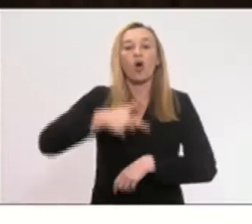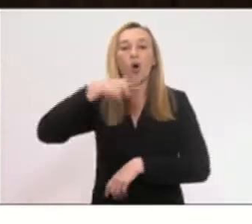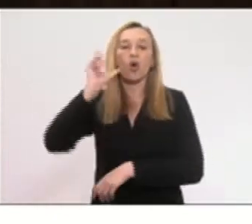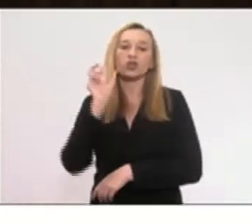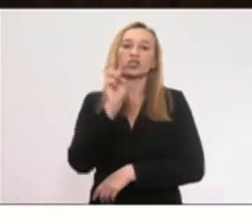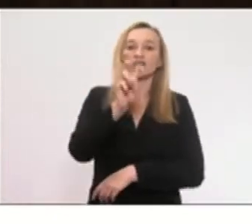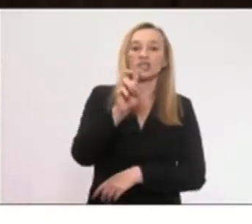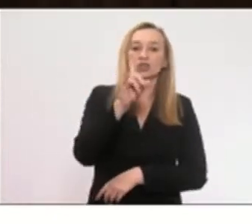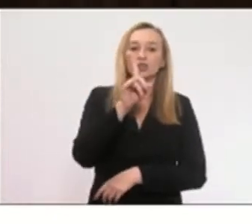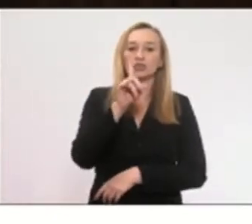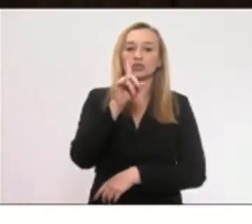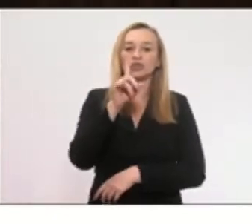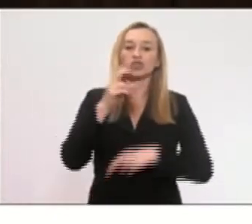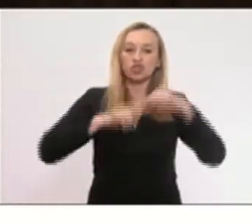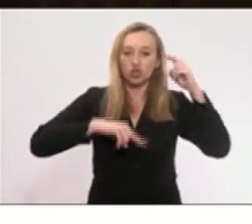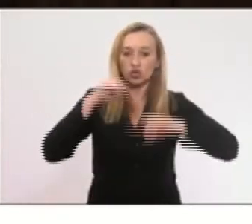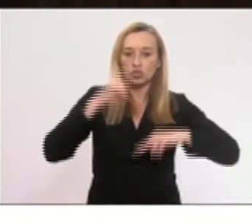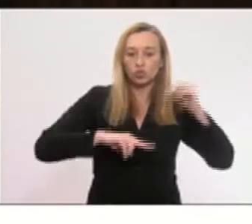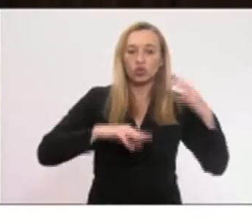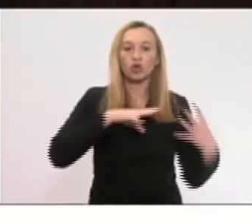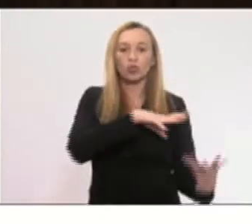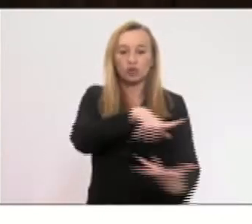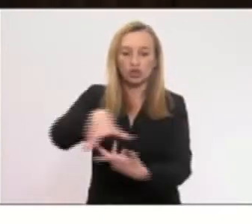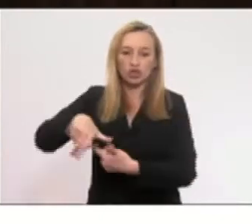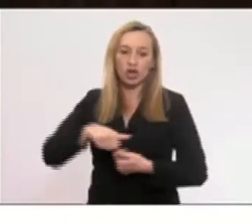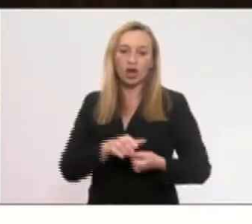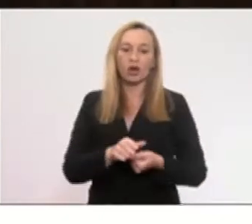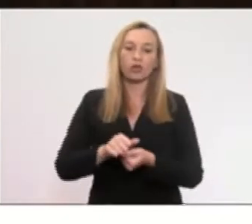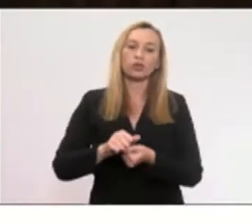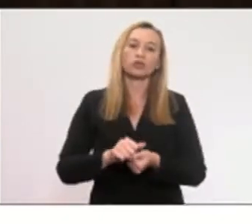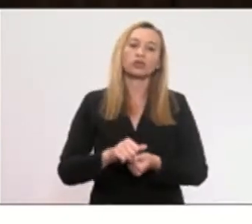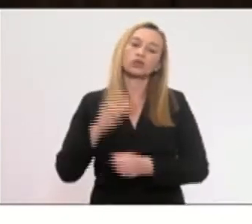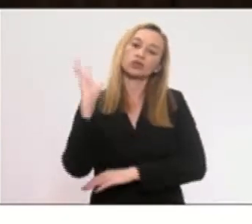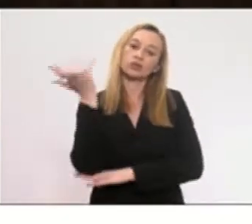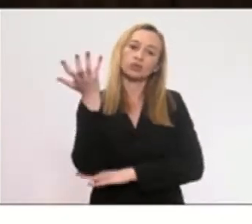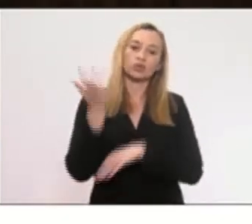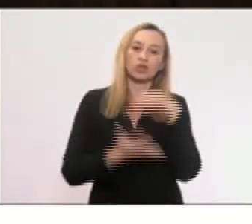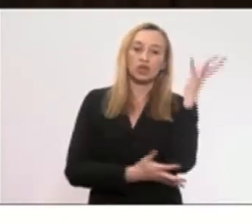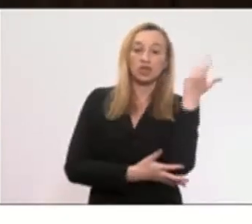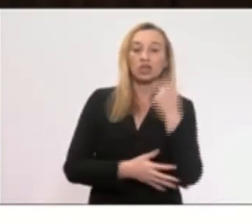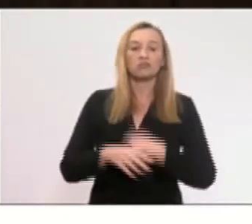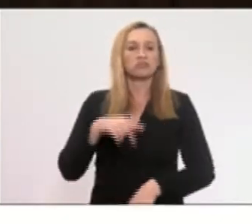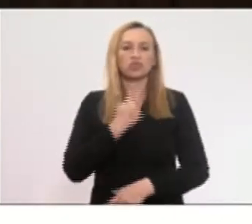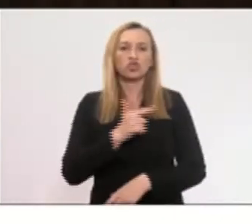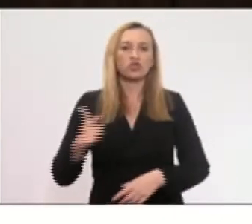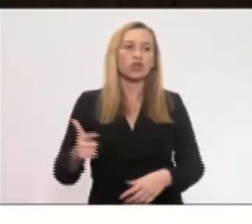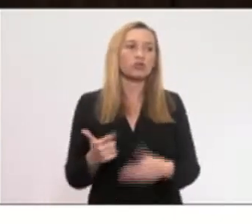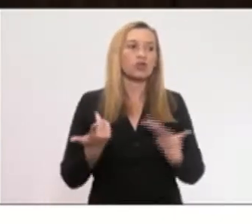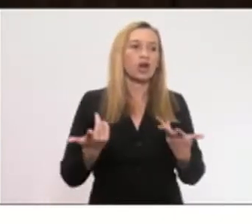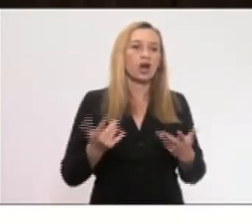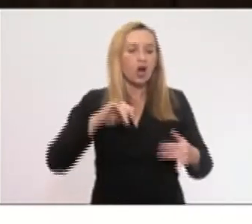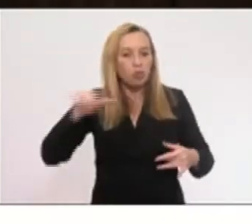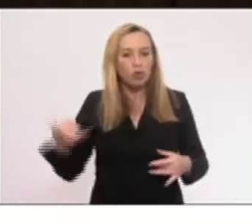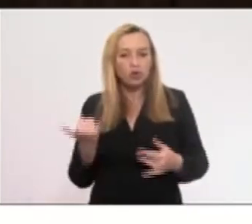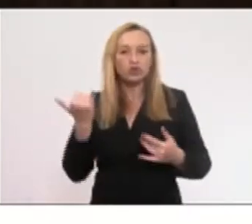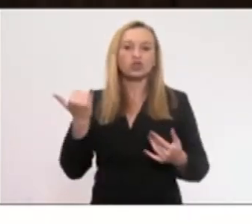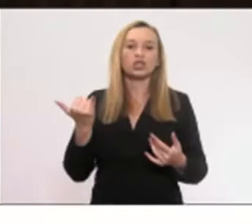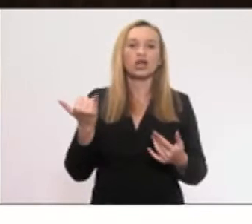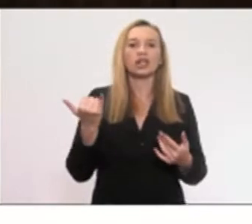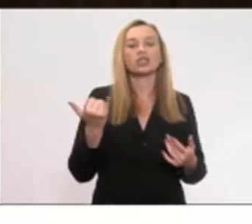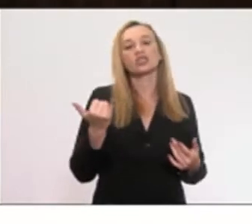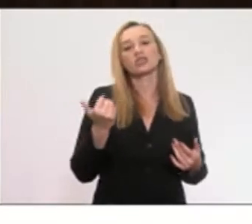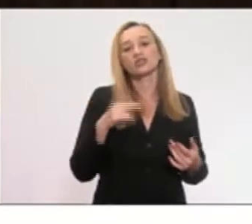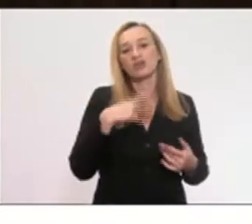de junho, Dia Mundial do Meio Ambiente, nós não tivemos a oportunidade de trazer à